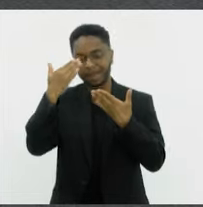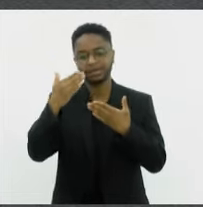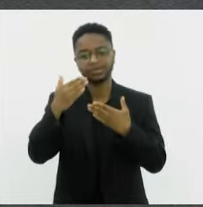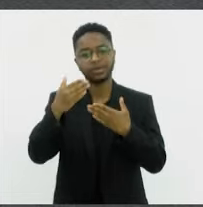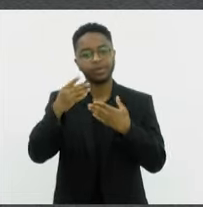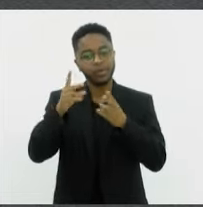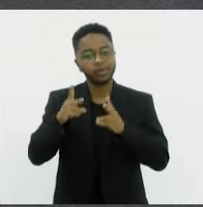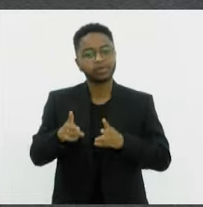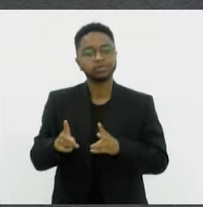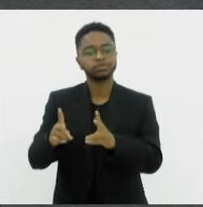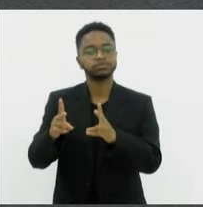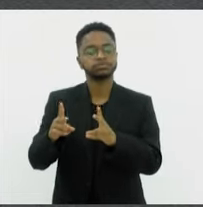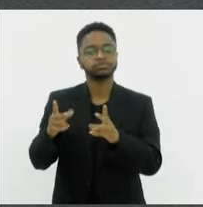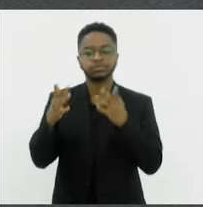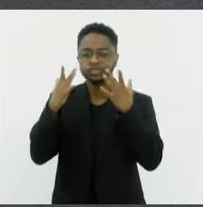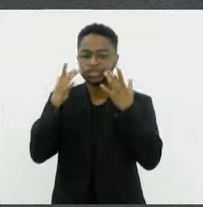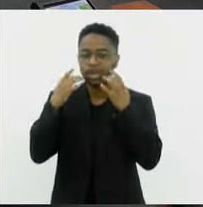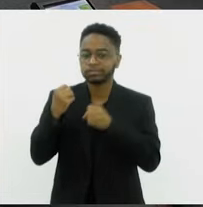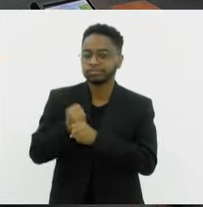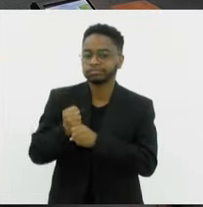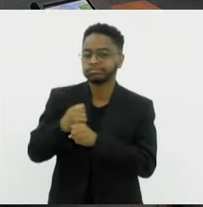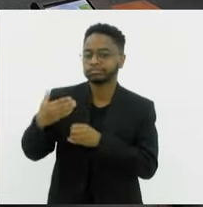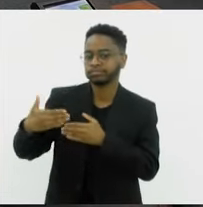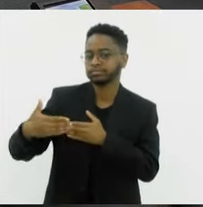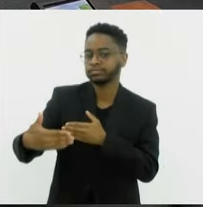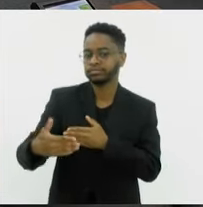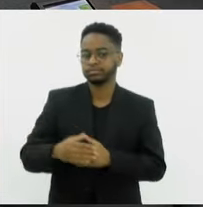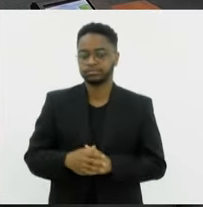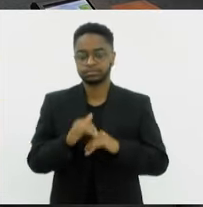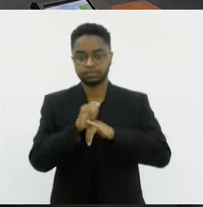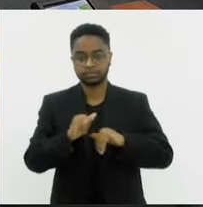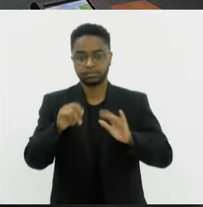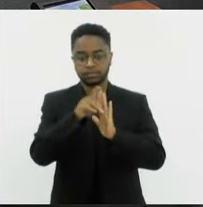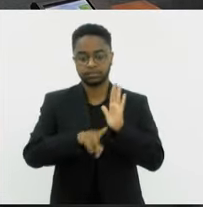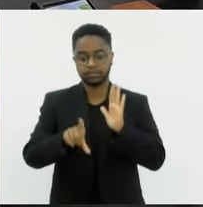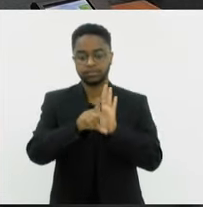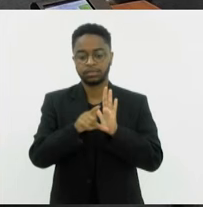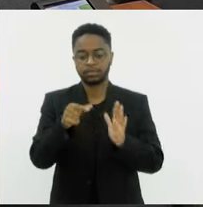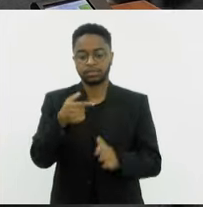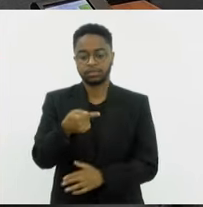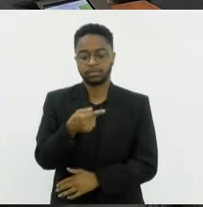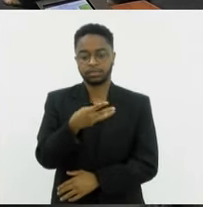longa também ao Teatro Nova Iguaçu. Obrigada. Anuncio o projeto de lei número